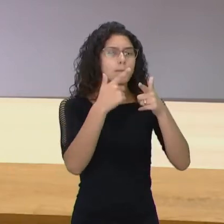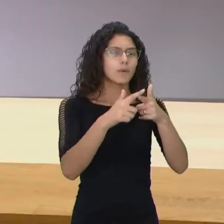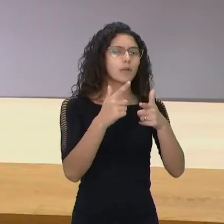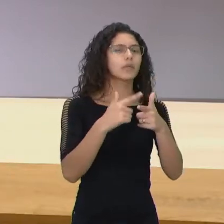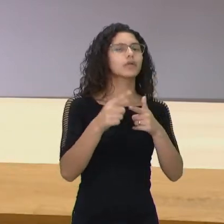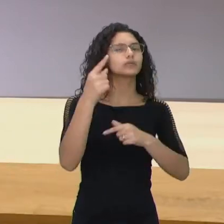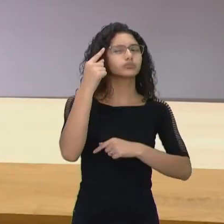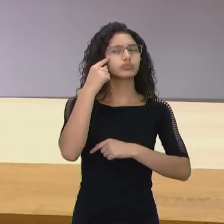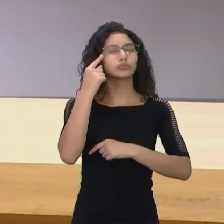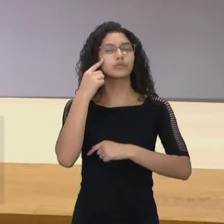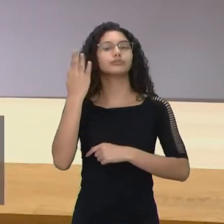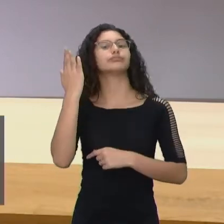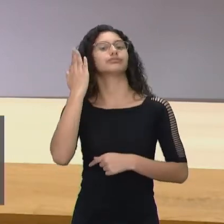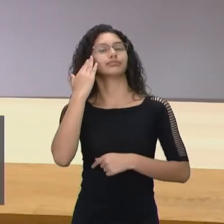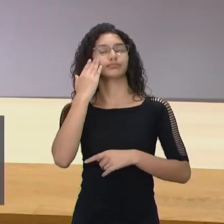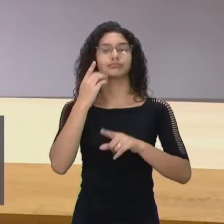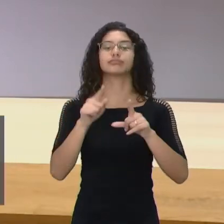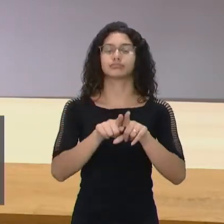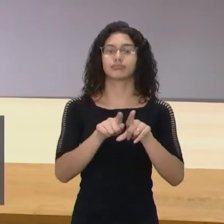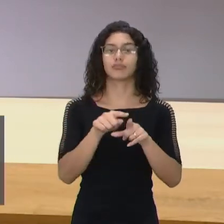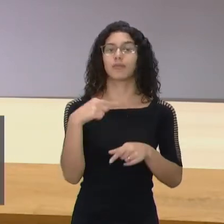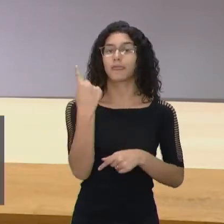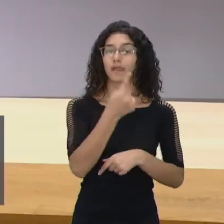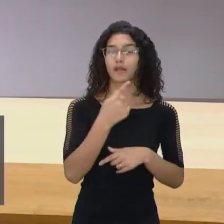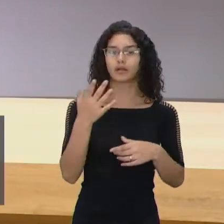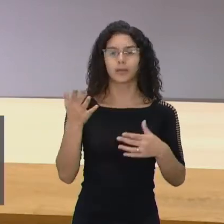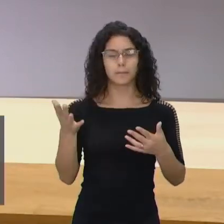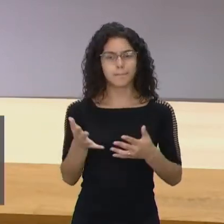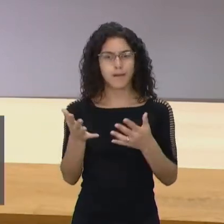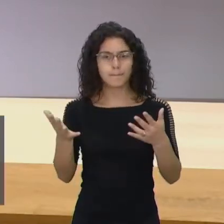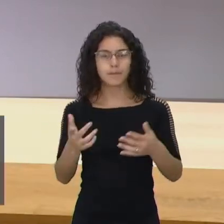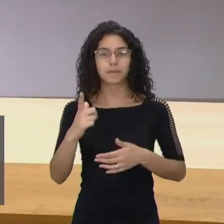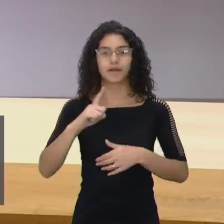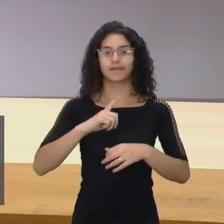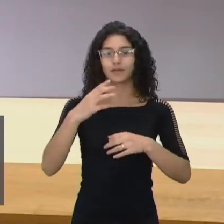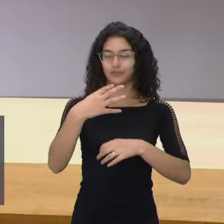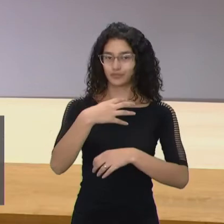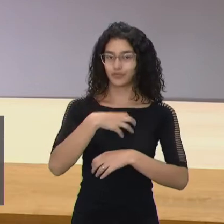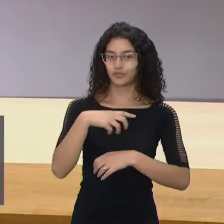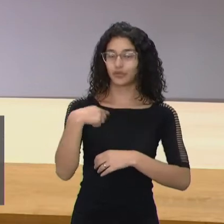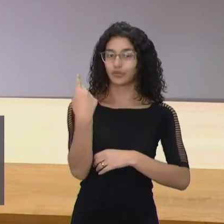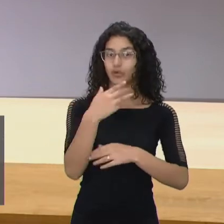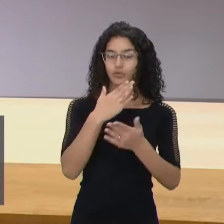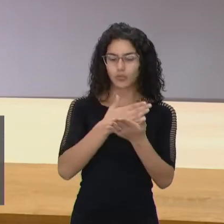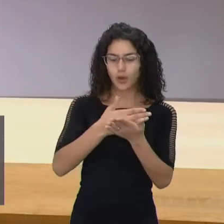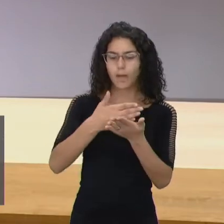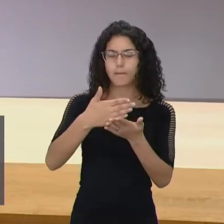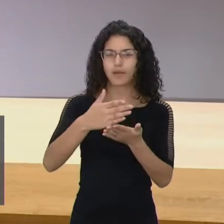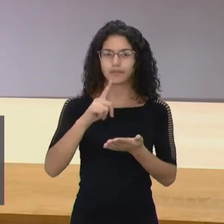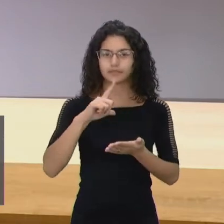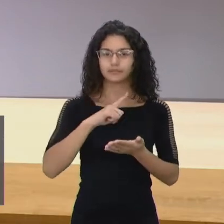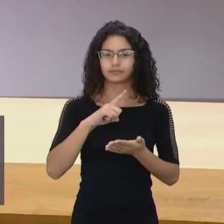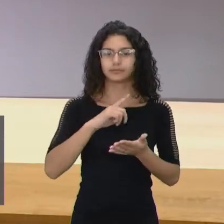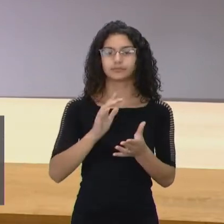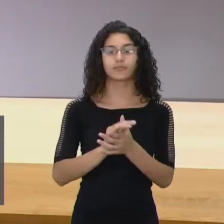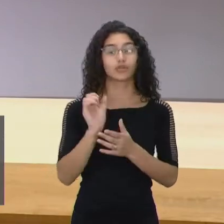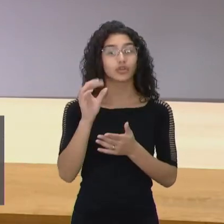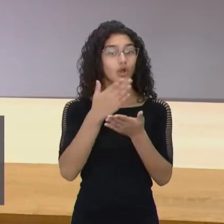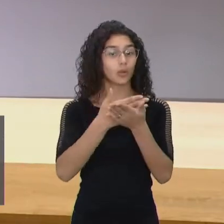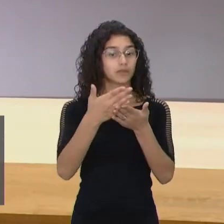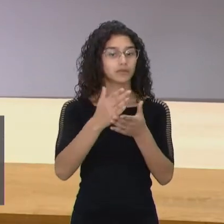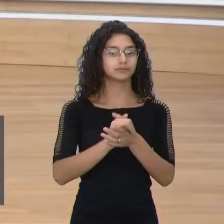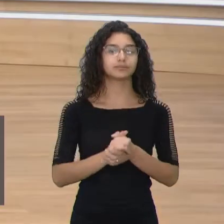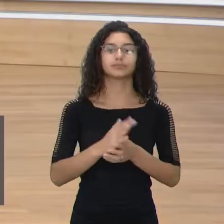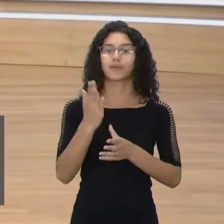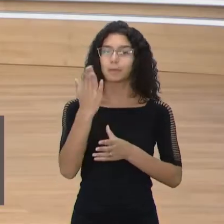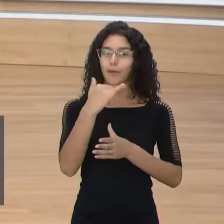e compreendê-las. E a gente está engajado nesse modelo, a nossa jornada está apenas começando. Vamos lá